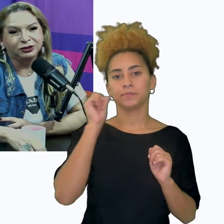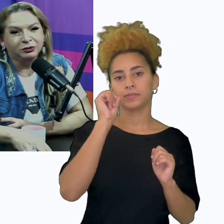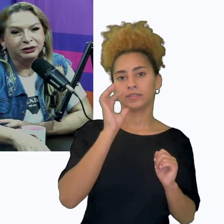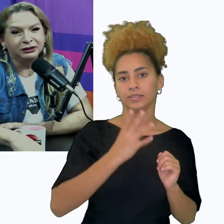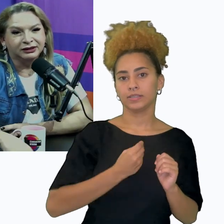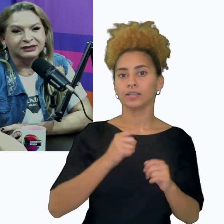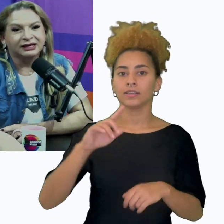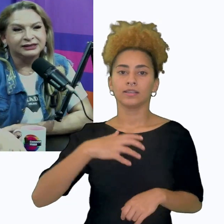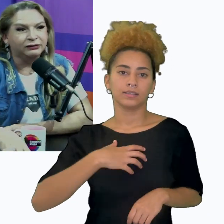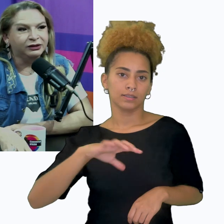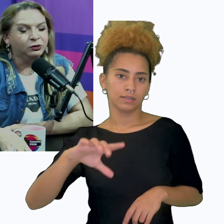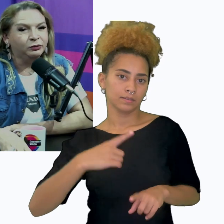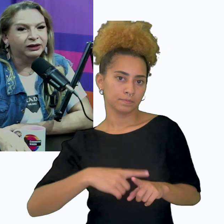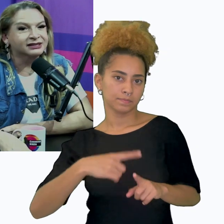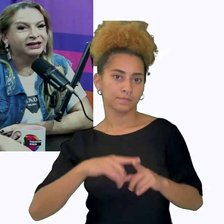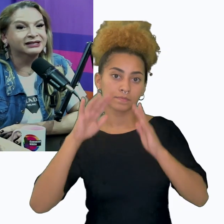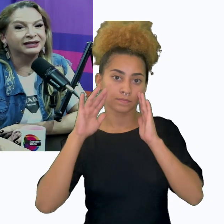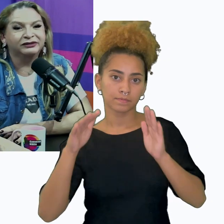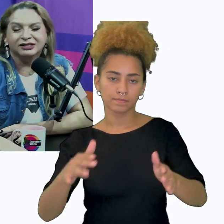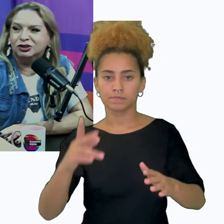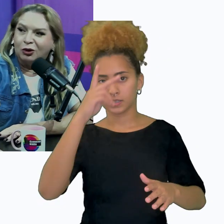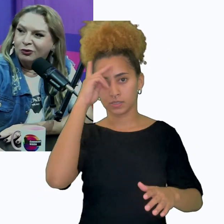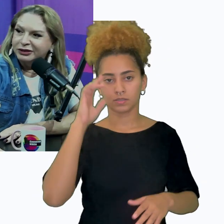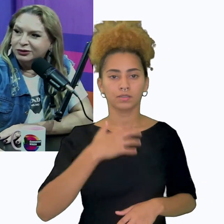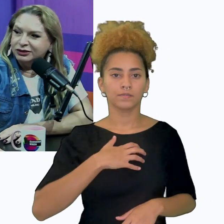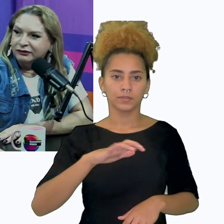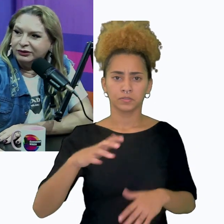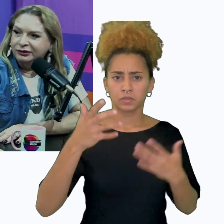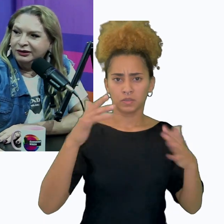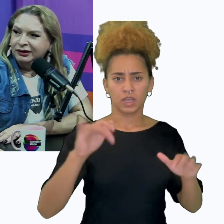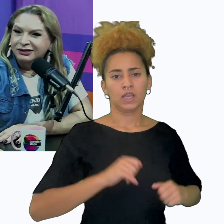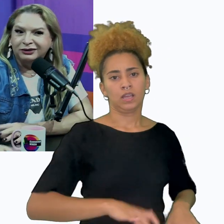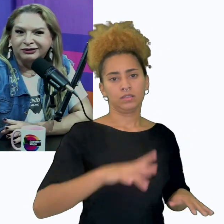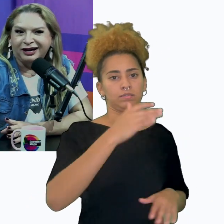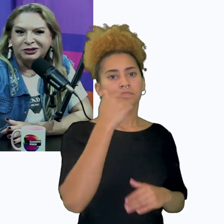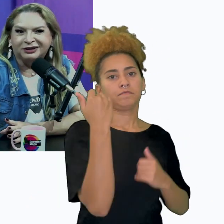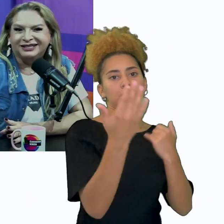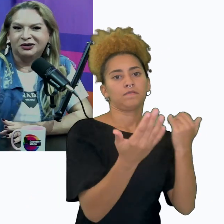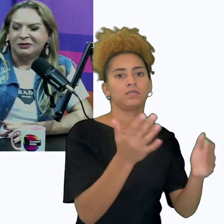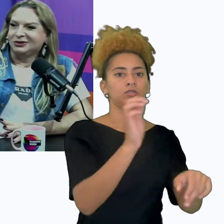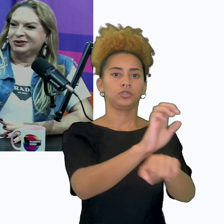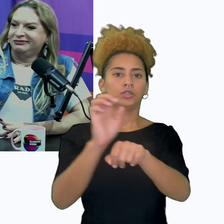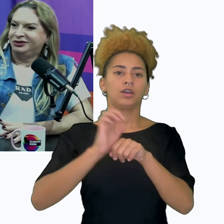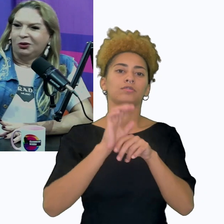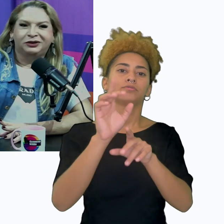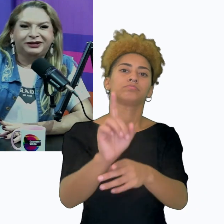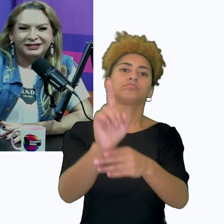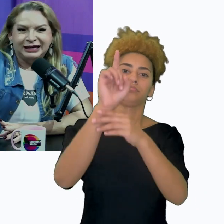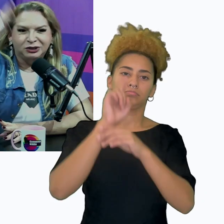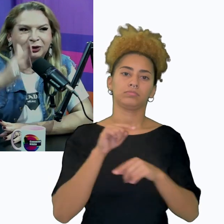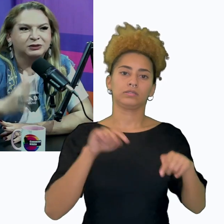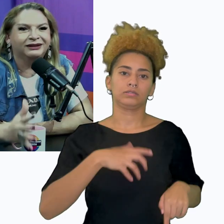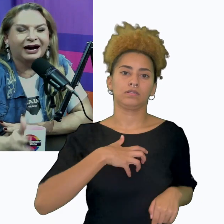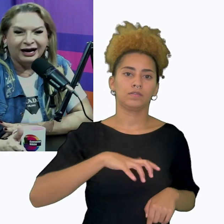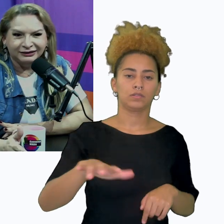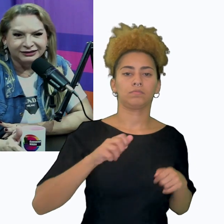travesti ou uma menina trans lá de Salvador, porque a série eles queriam fazer só com pessoas de Salvador. Eles não queriam ter gasto para trazer uma pessoa de outra cidade